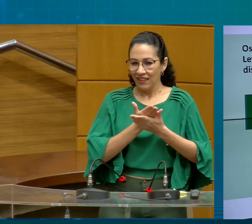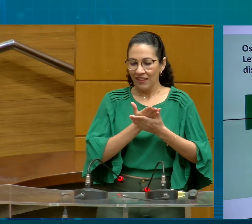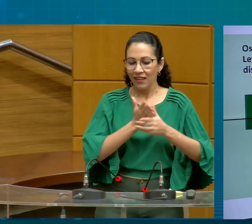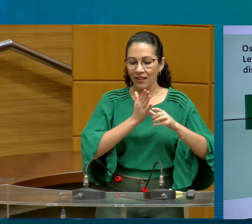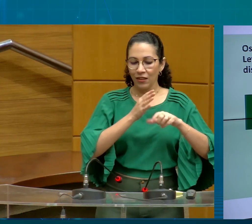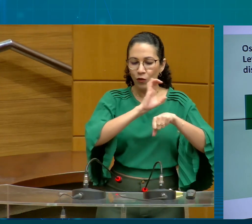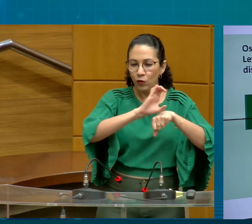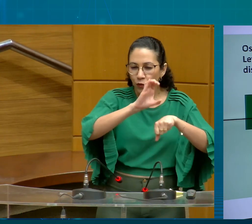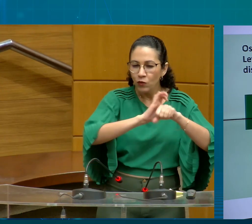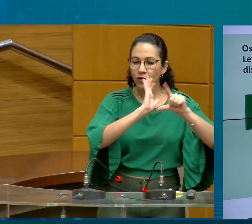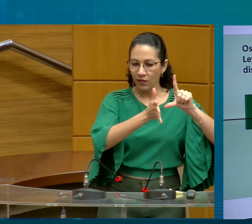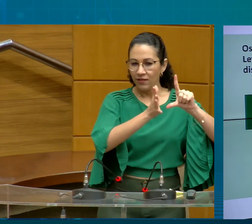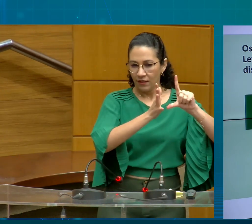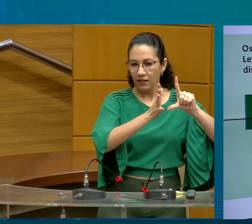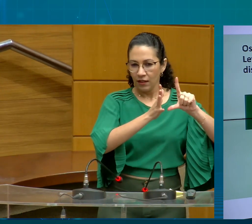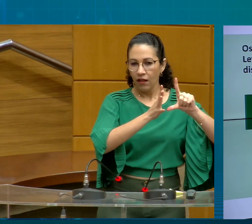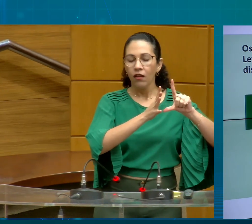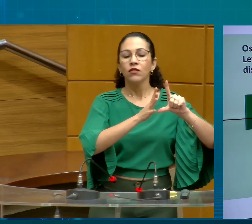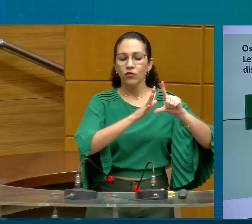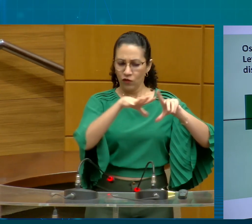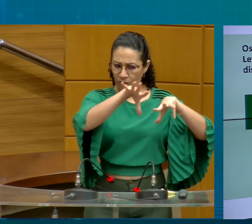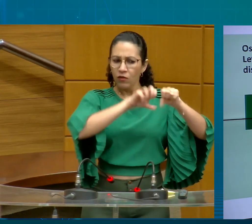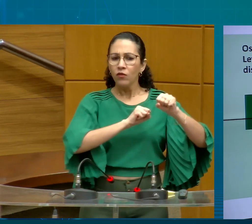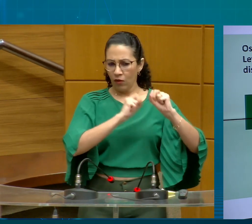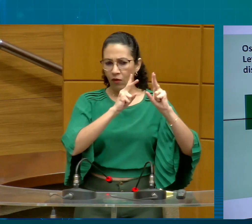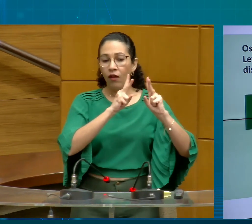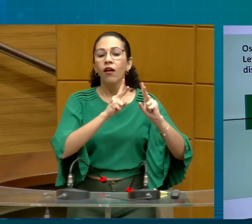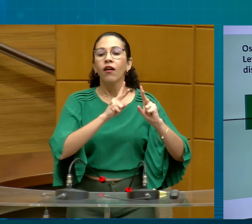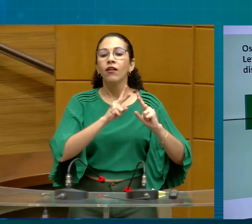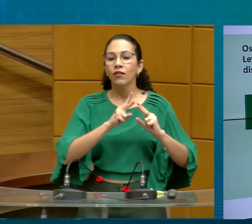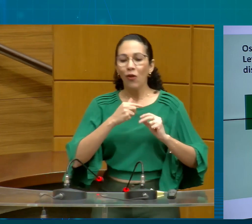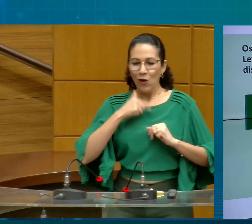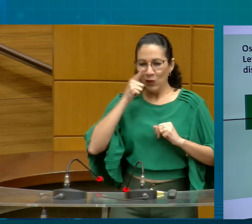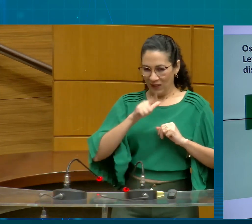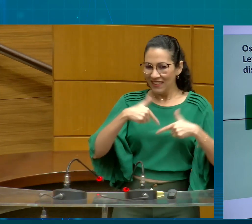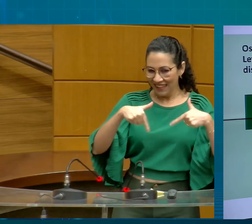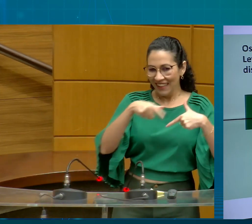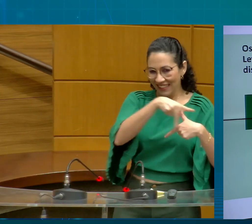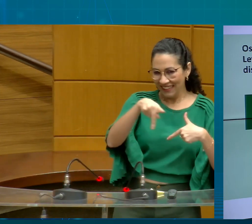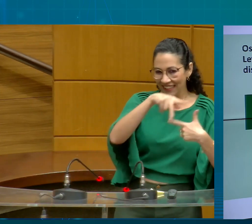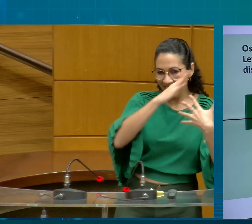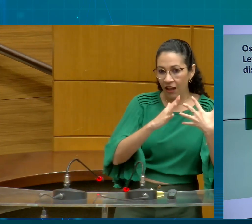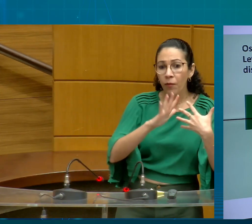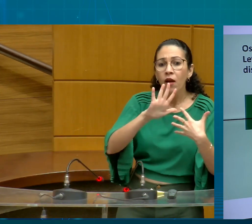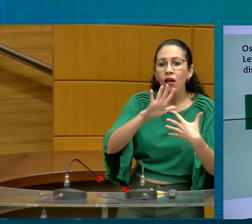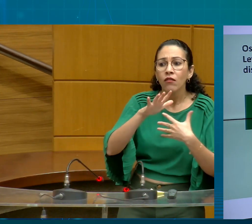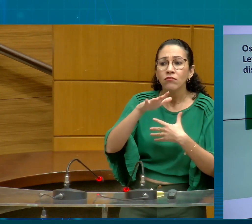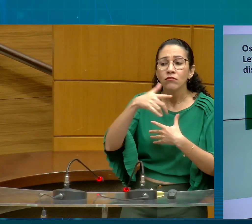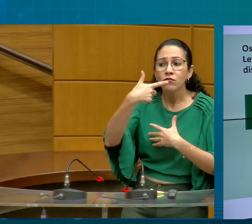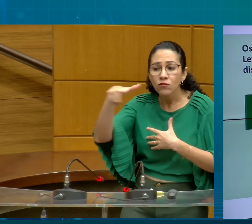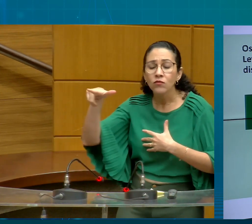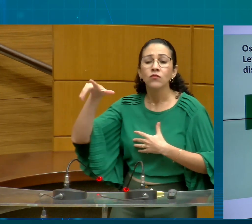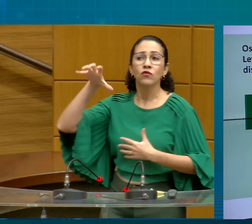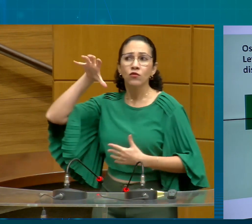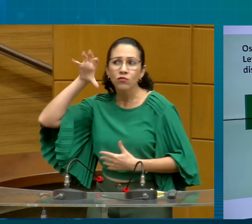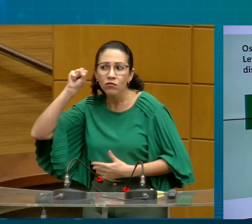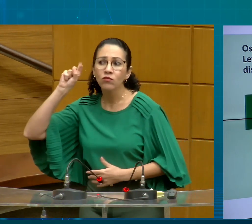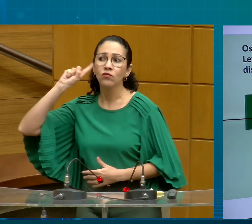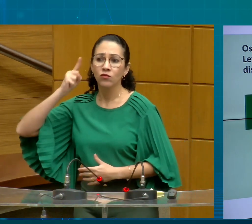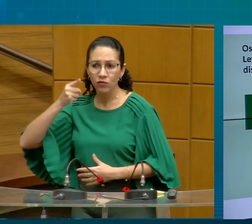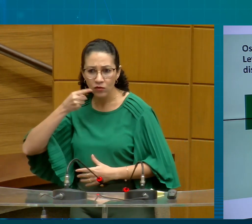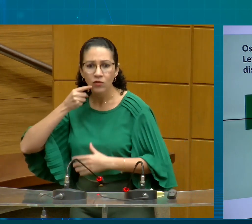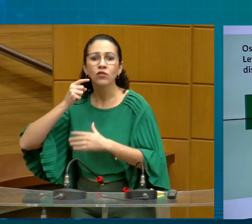Então, né, eu já estudei, né, fiz Letras Libras, fiz o meu estágio, já me formei, né, já consegui o meu